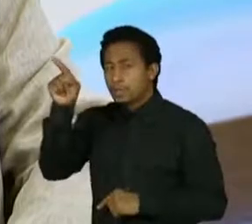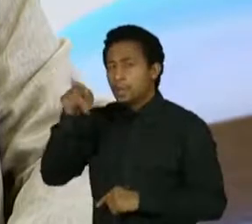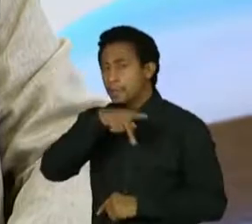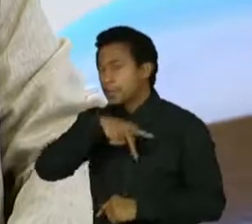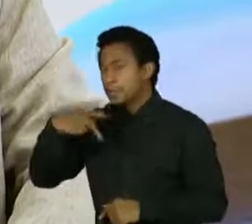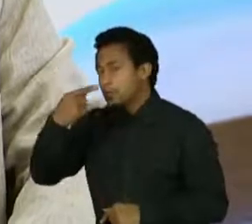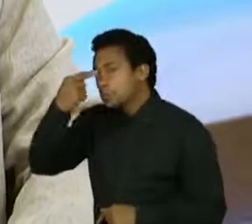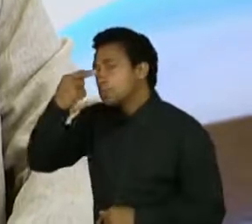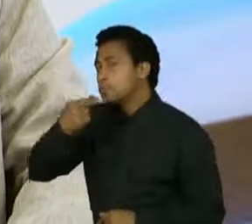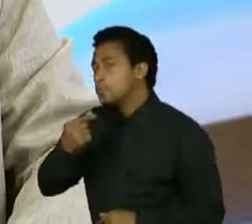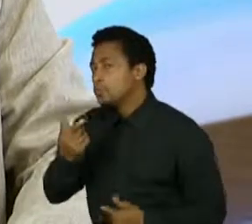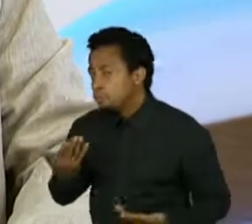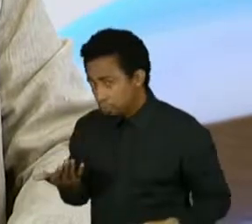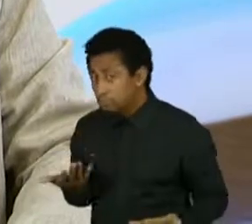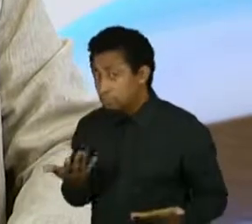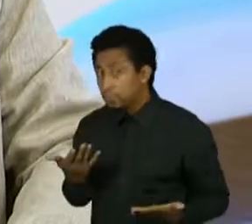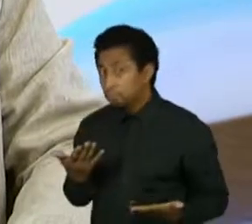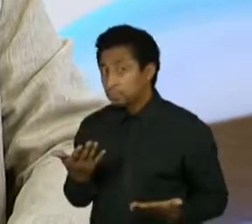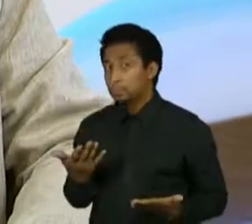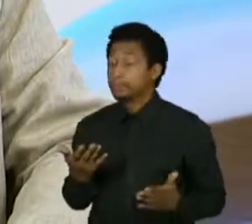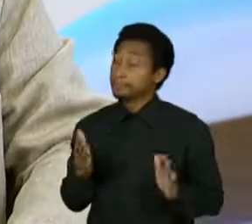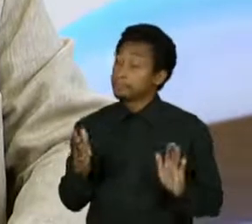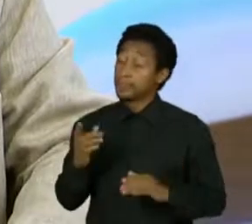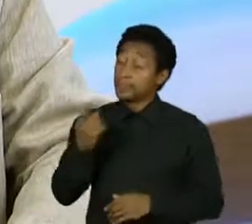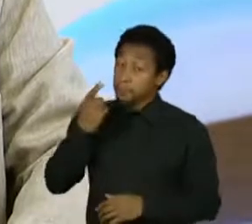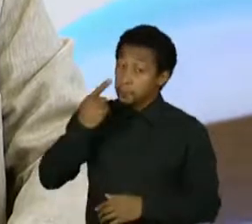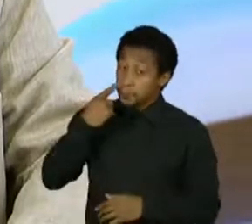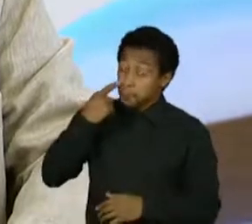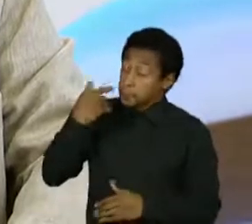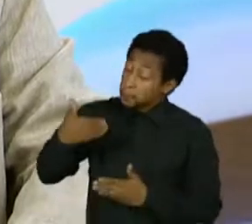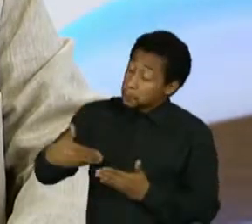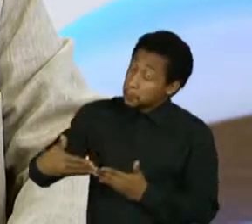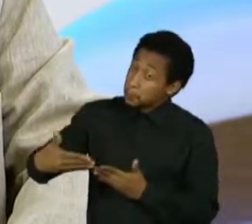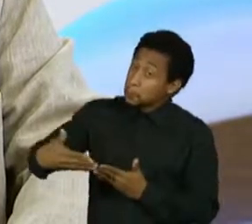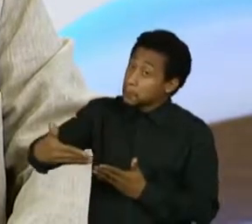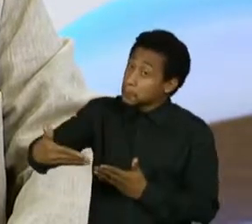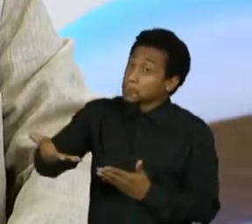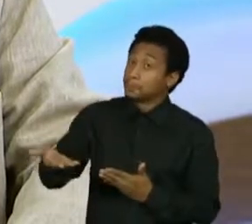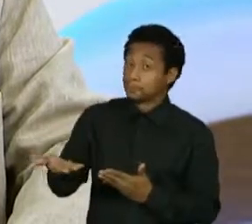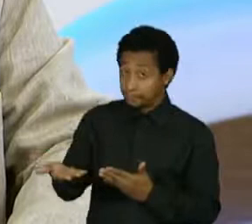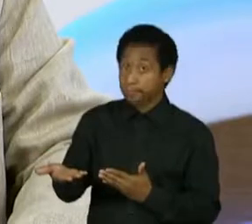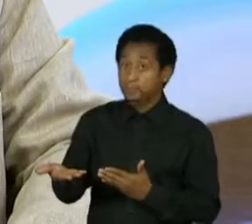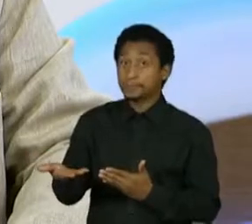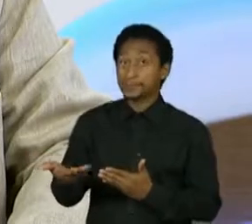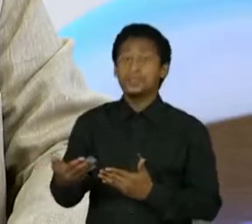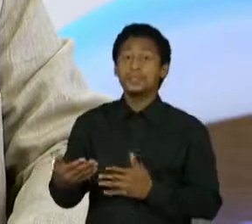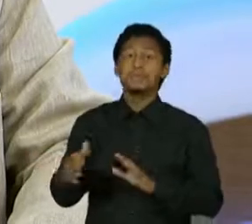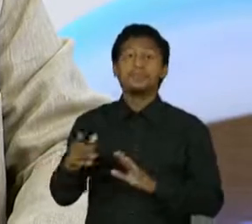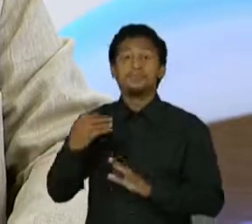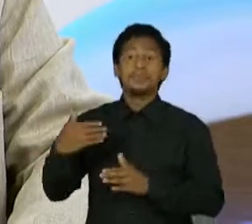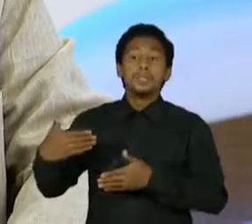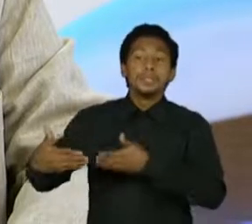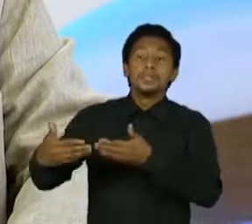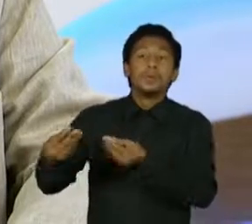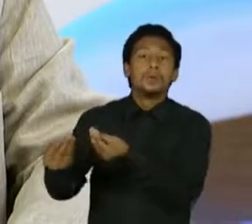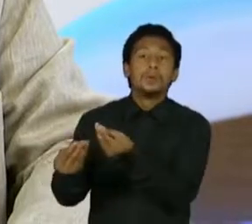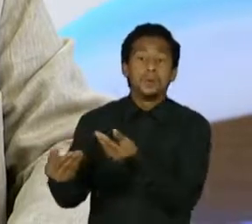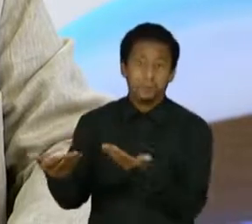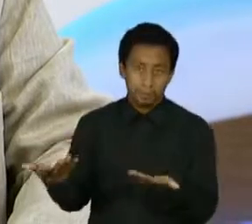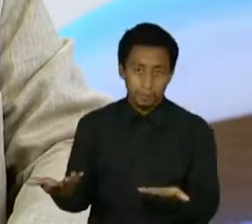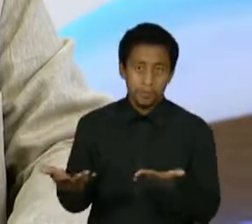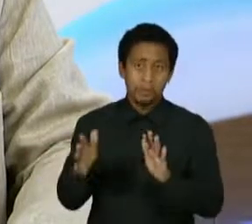corresponder a uma solução isso não só vamos saber quando o tema evoluir Mas qualquer forma